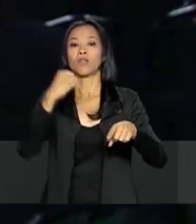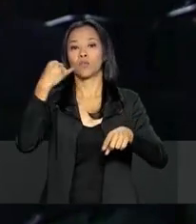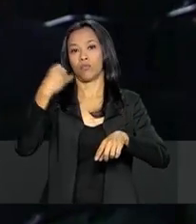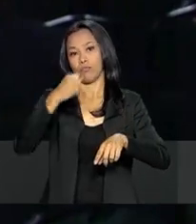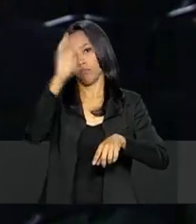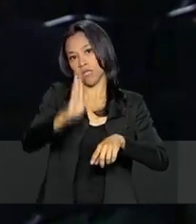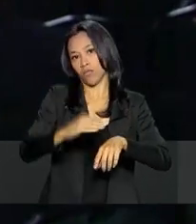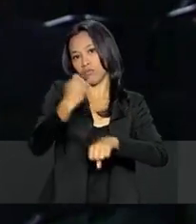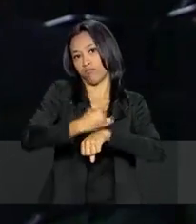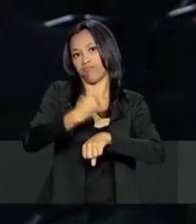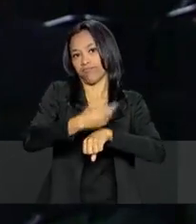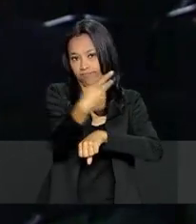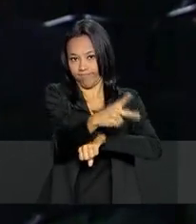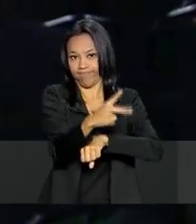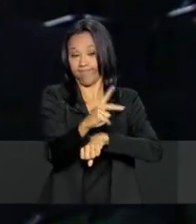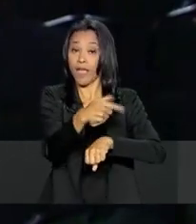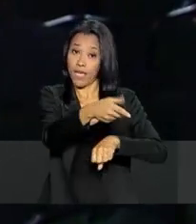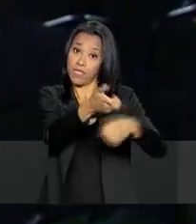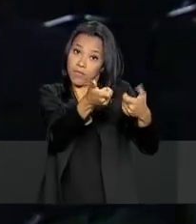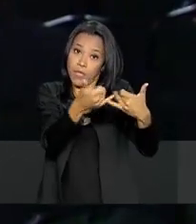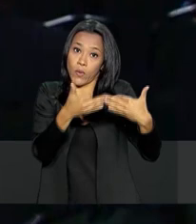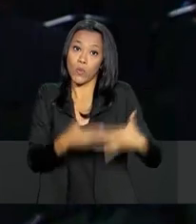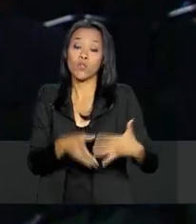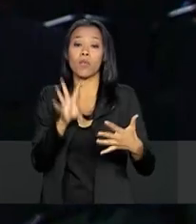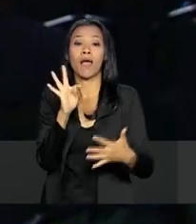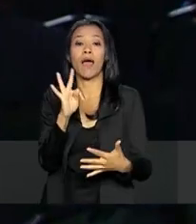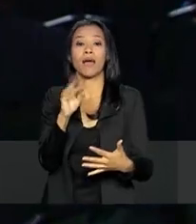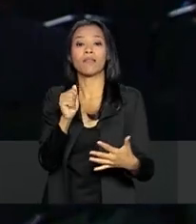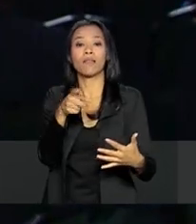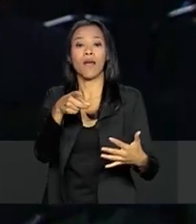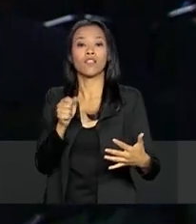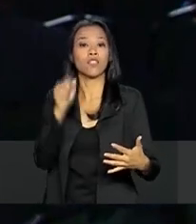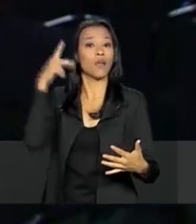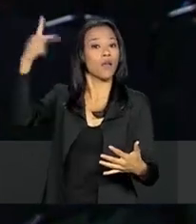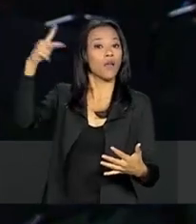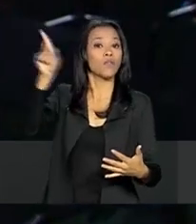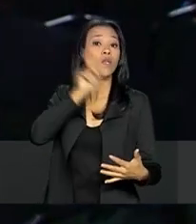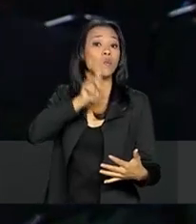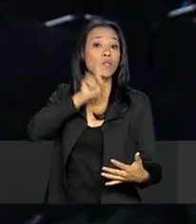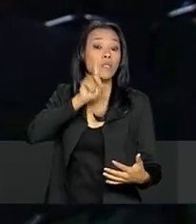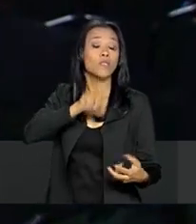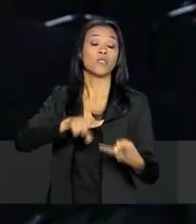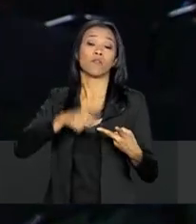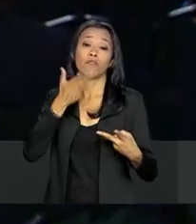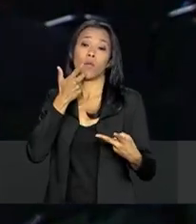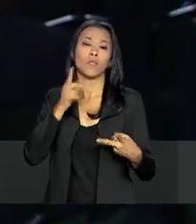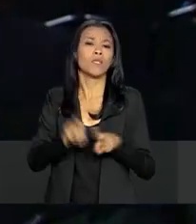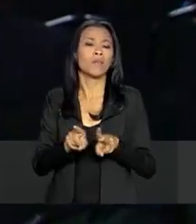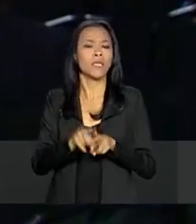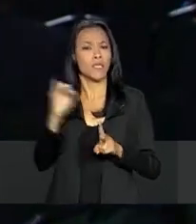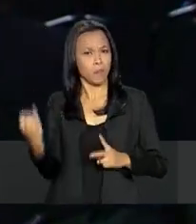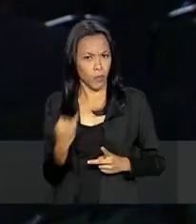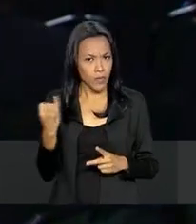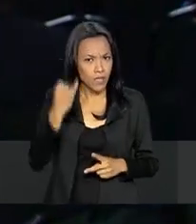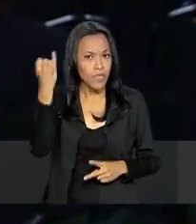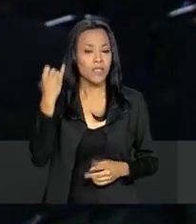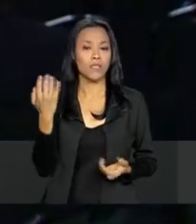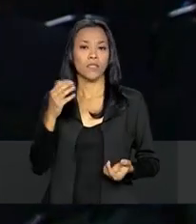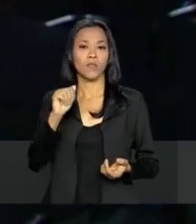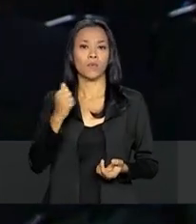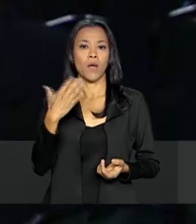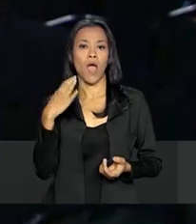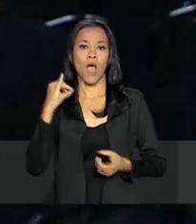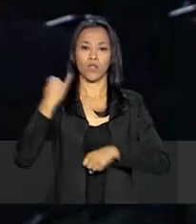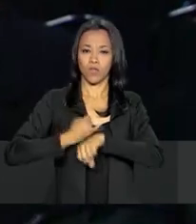falou sobre a questão da taxação do aço brasileiro lá nos Estados Unidos e também falou da importância do aço para a